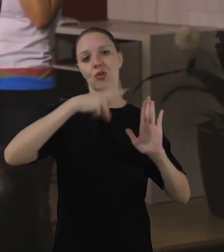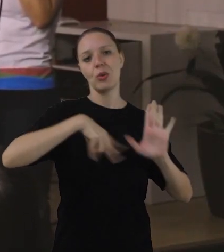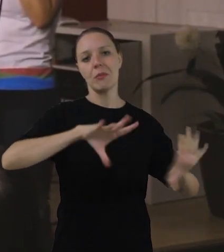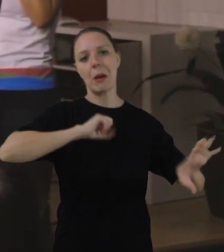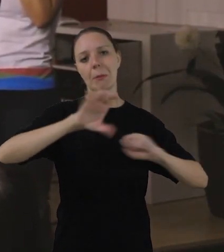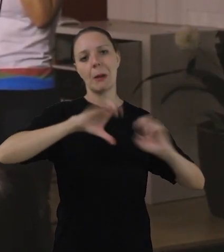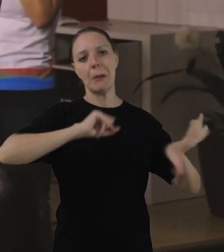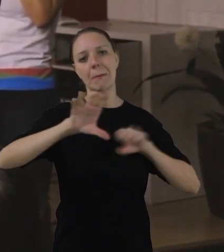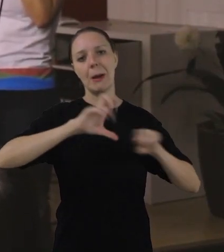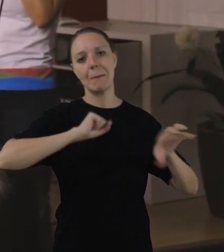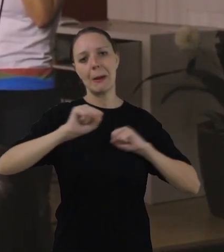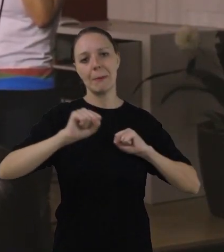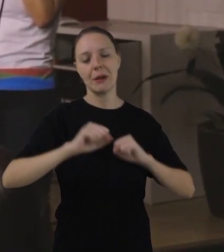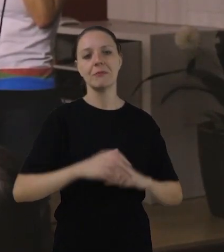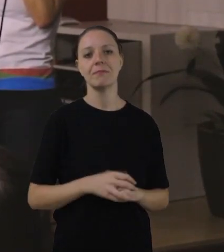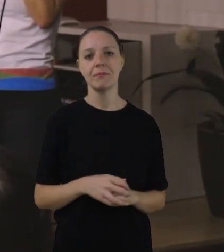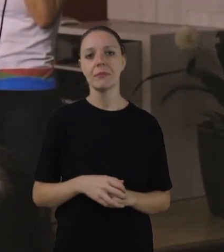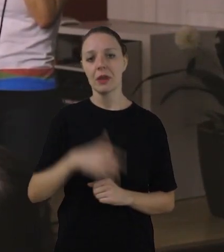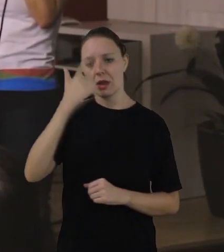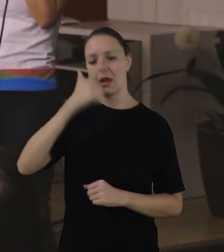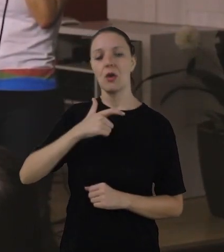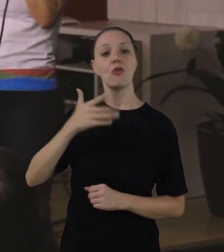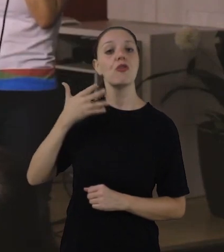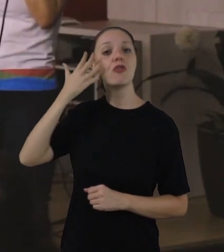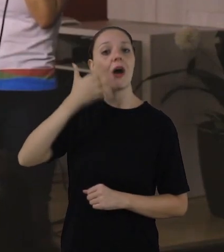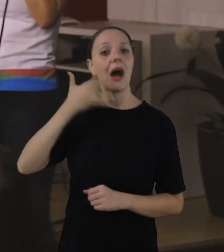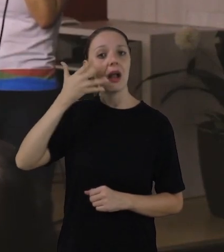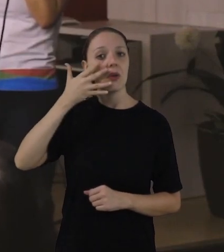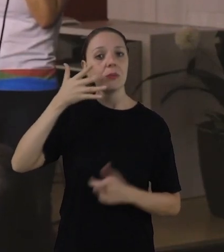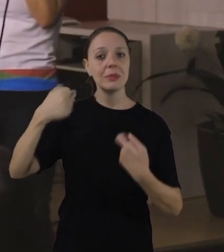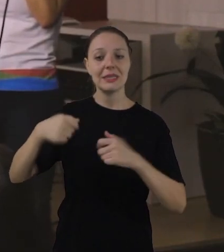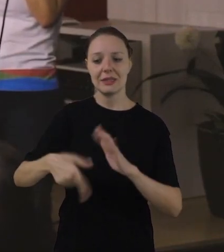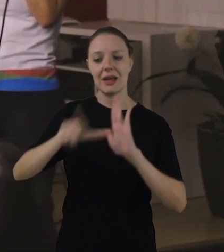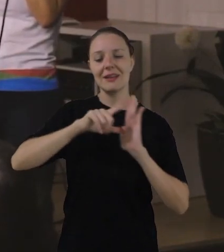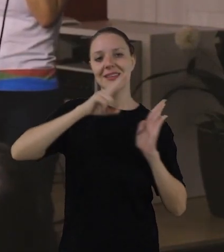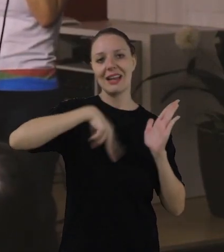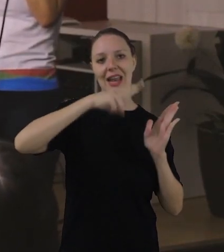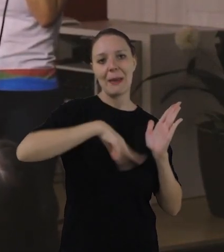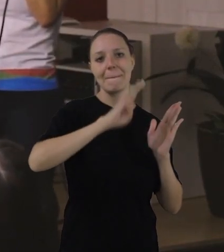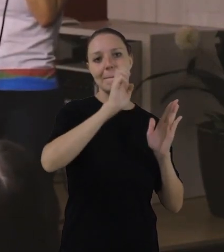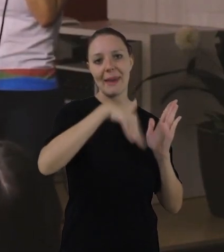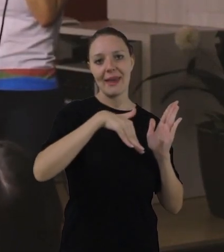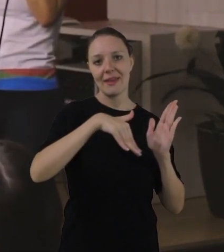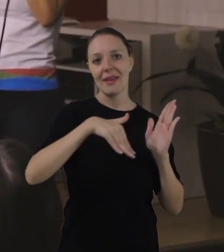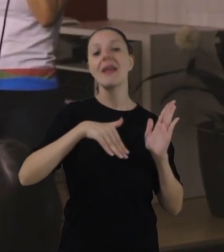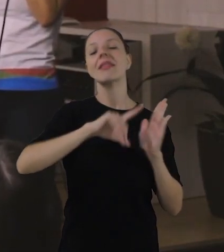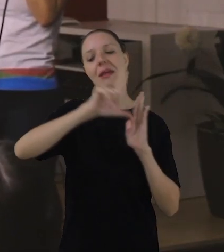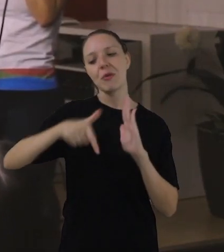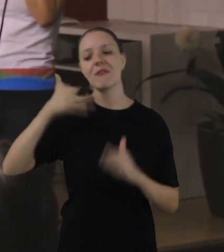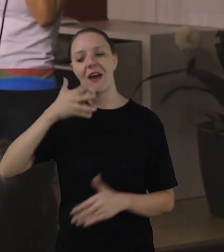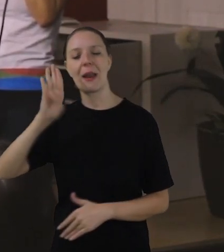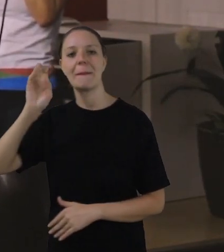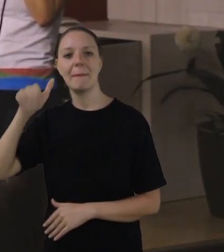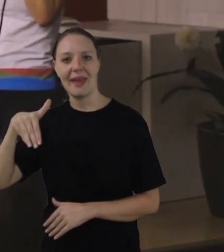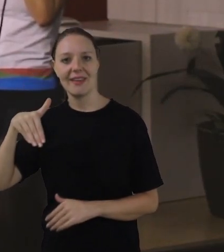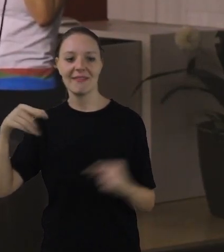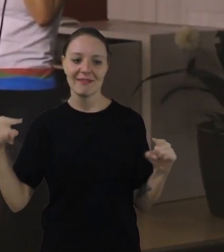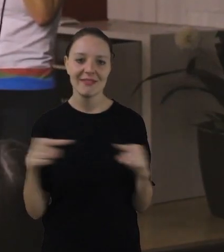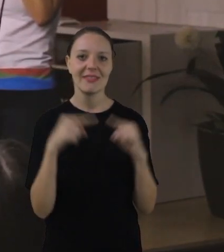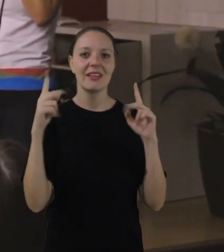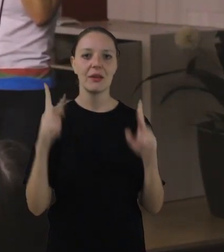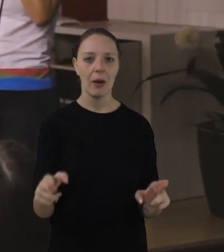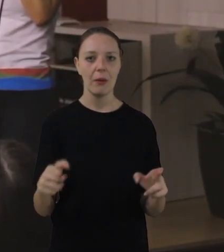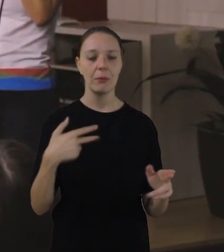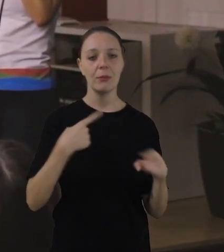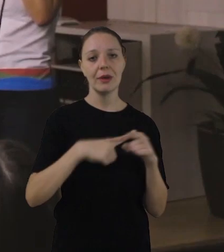dizer que o bom orador, normalmente, ele é um bom leitor também. Porque de tanto que você lê e tanto que a